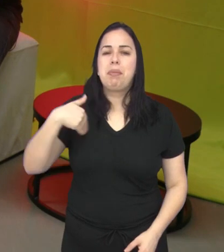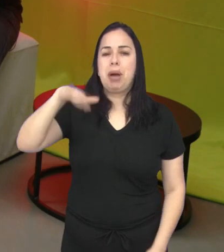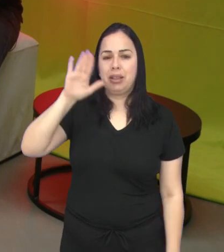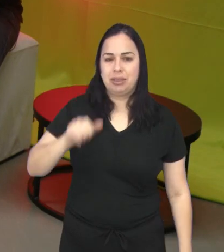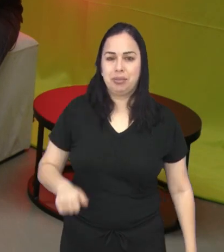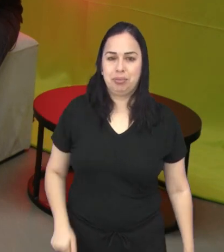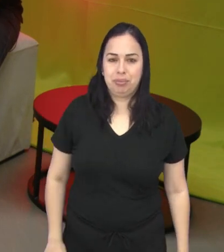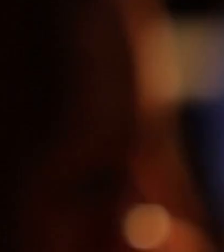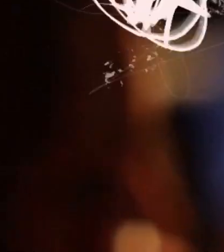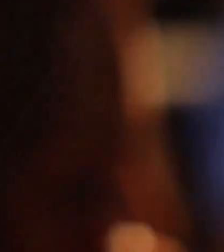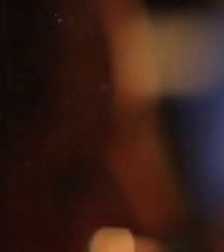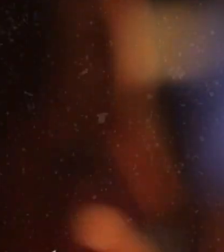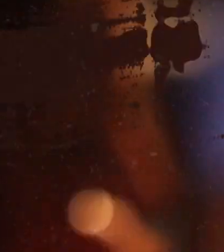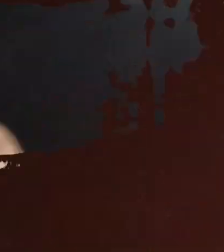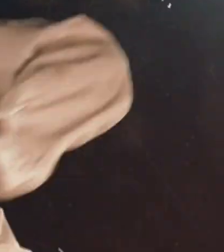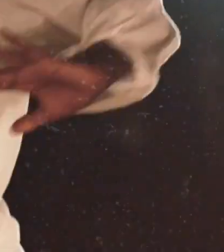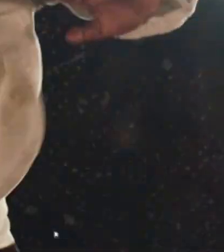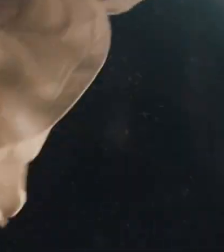mais, tá bom? Tá bom, claro.